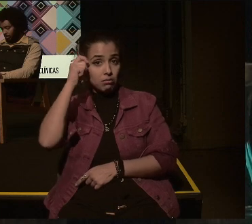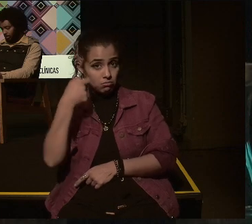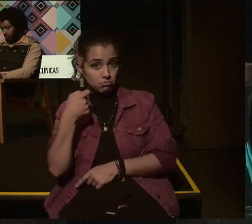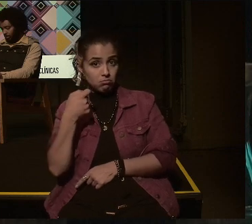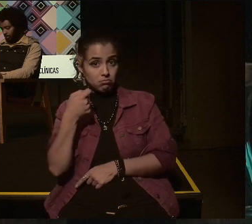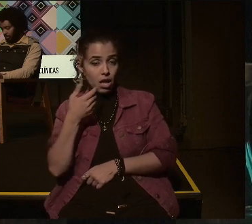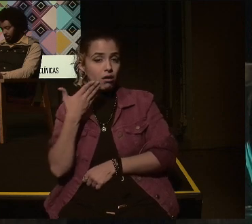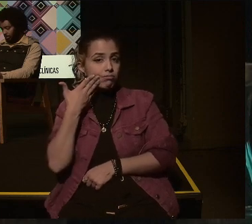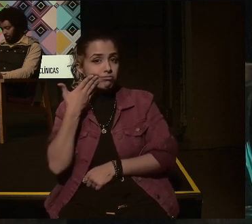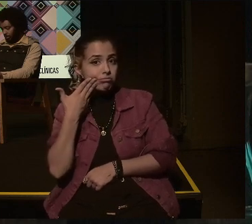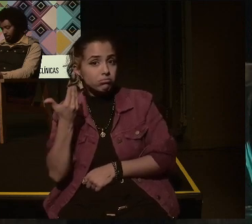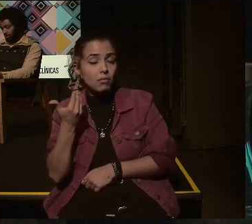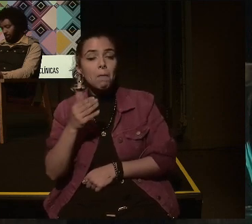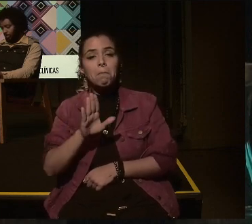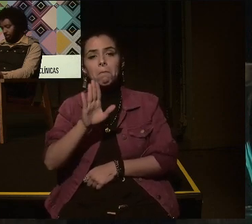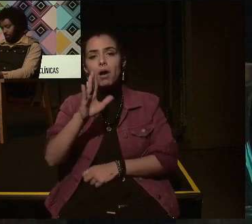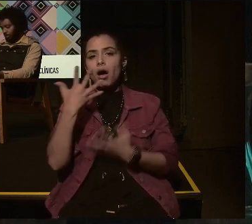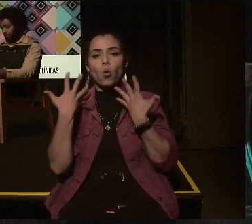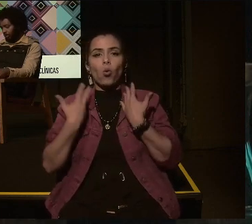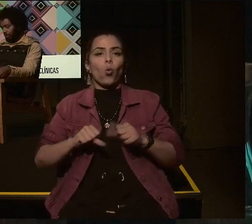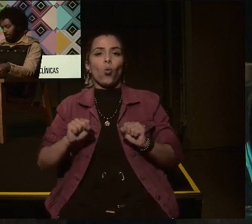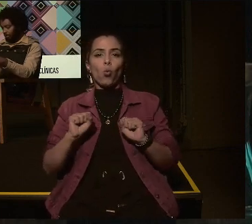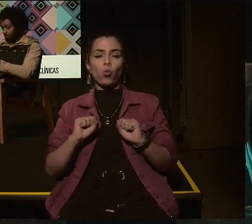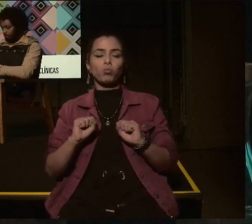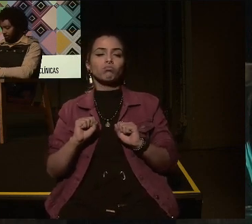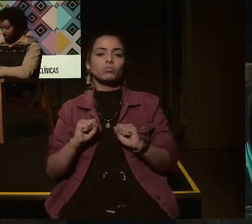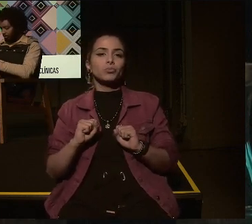E então, você tem